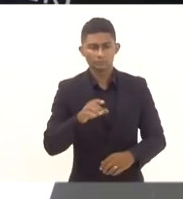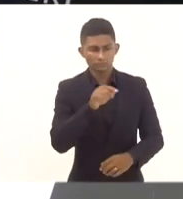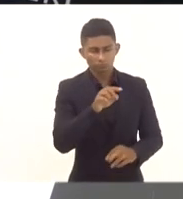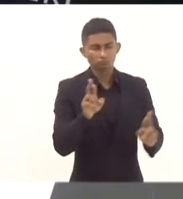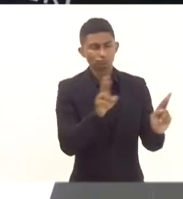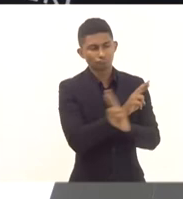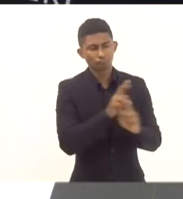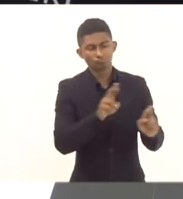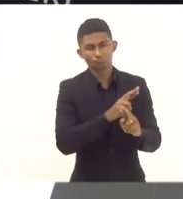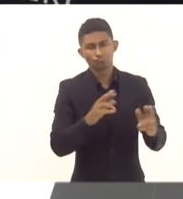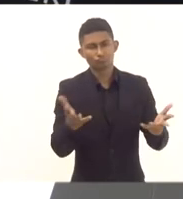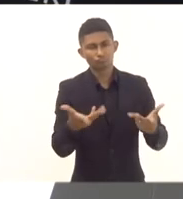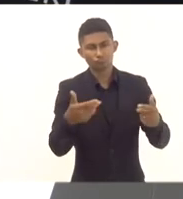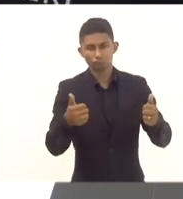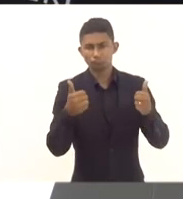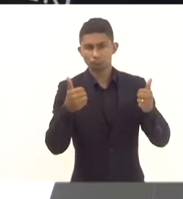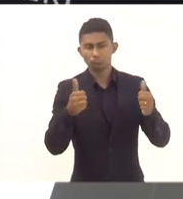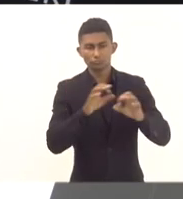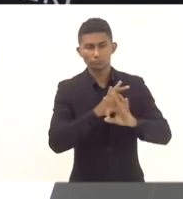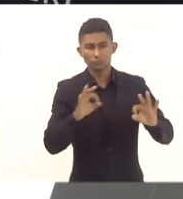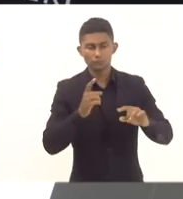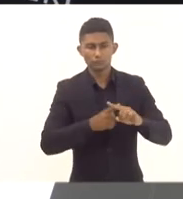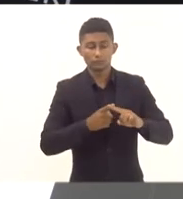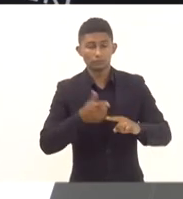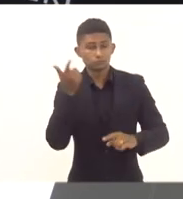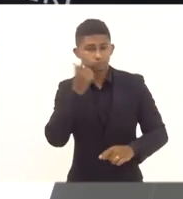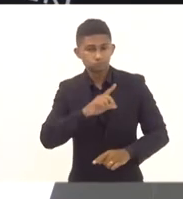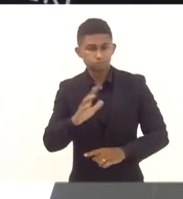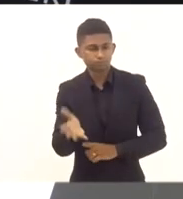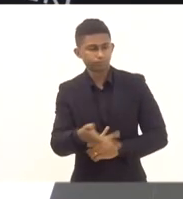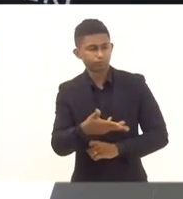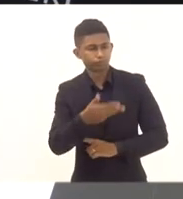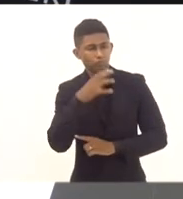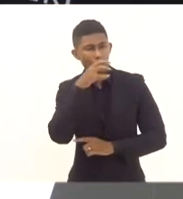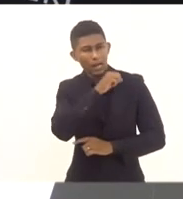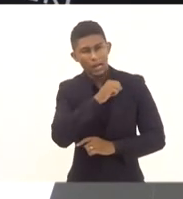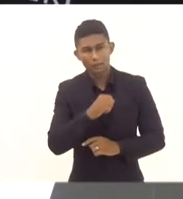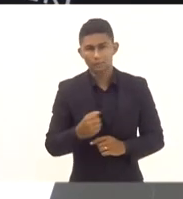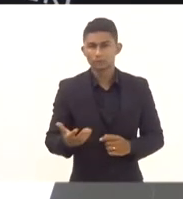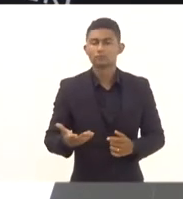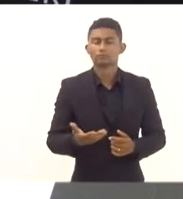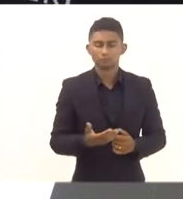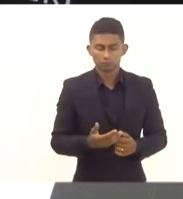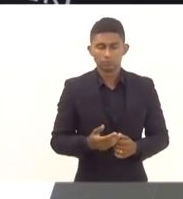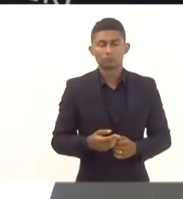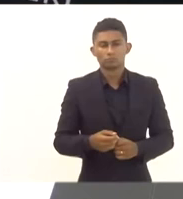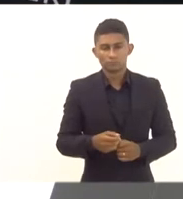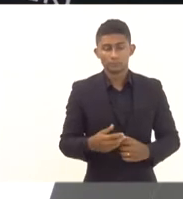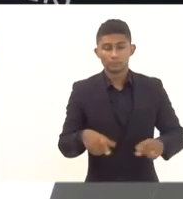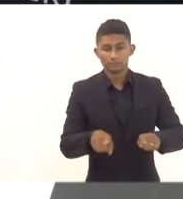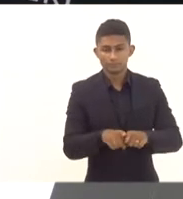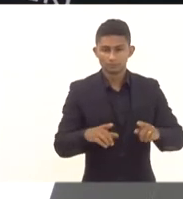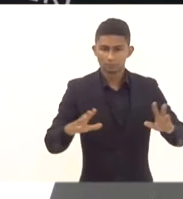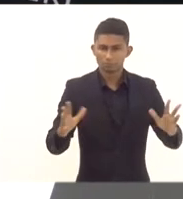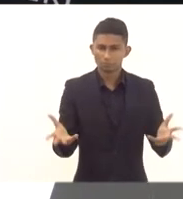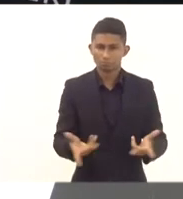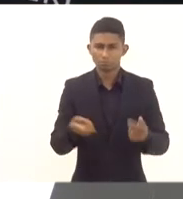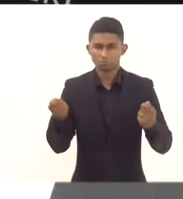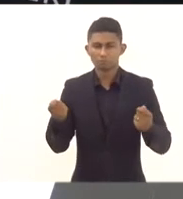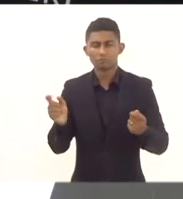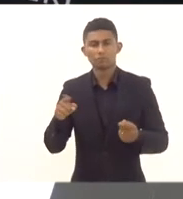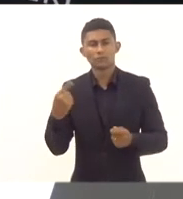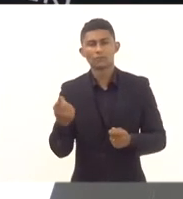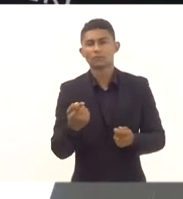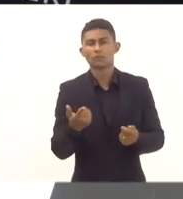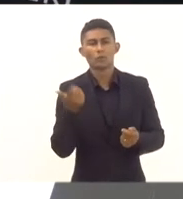que conseguiu na verdade da celeridade de atendimento e principalmente qualidade é para que a gente